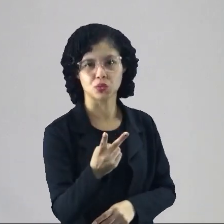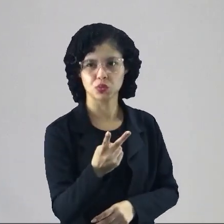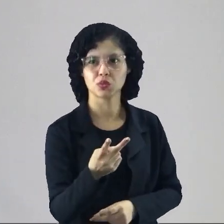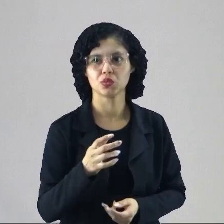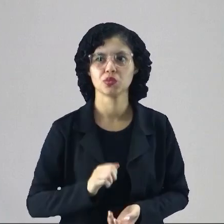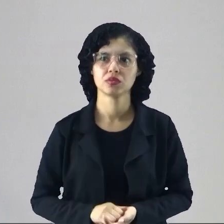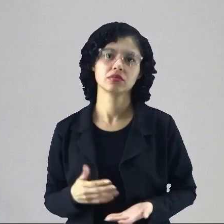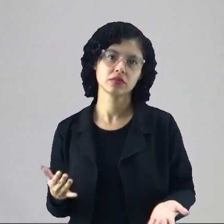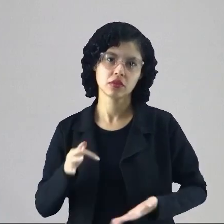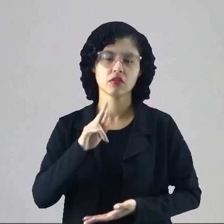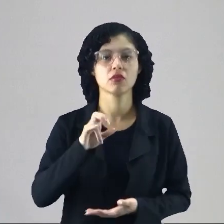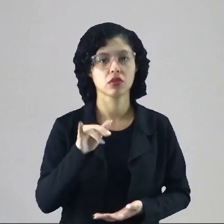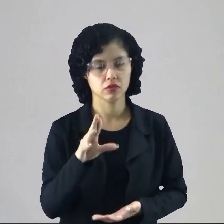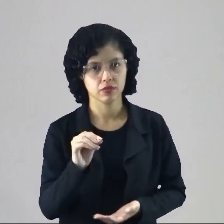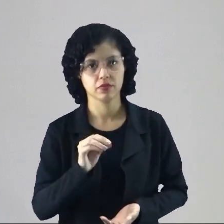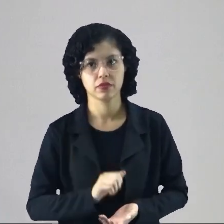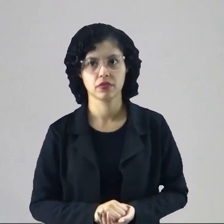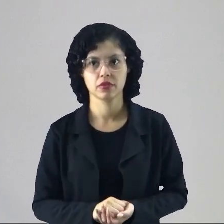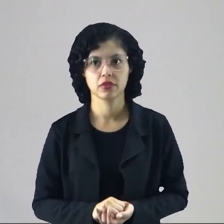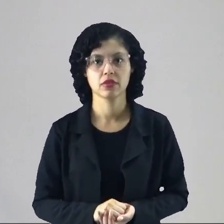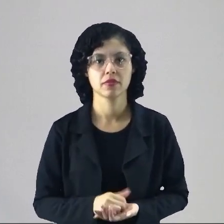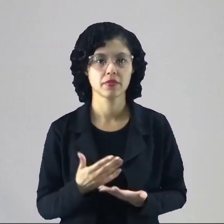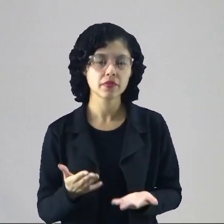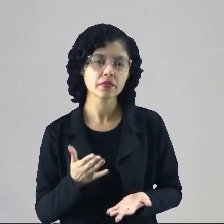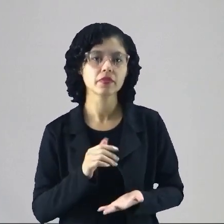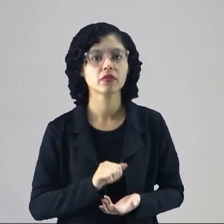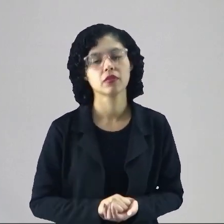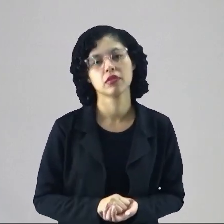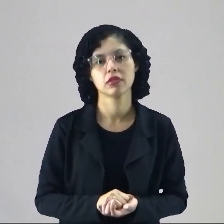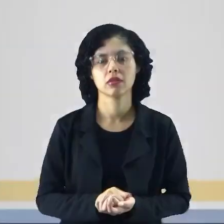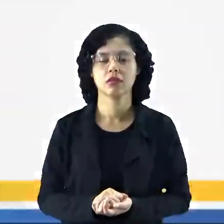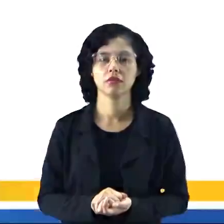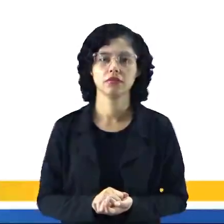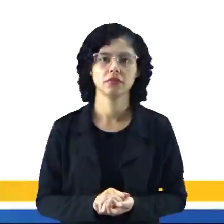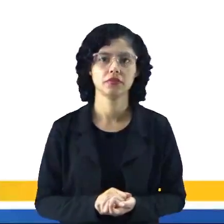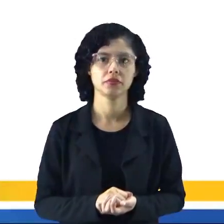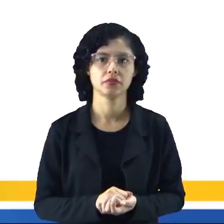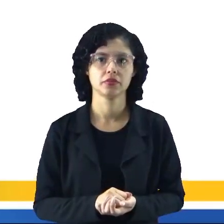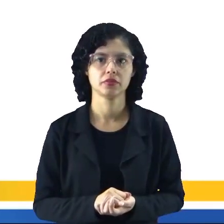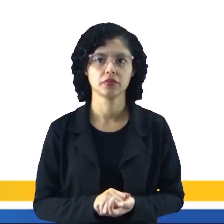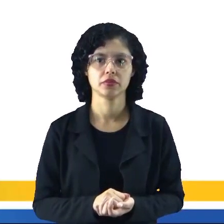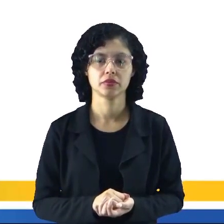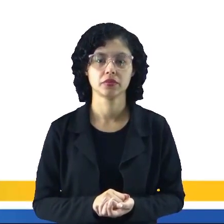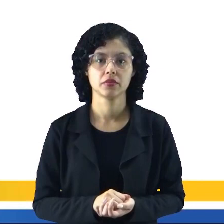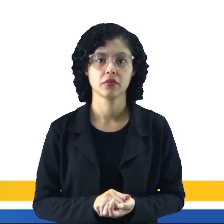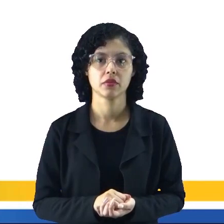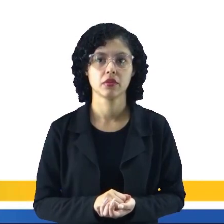Provavelmente o Fortunato era o traído da história né Vamos lá então